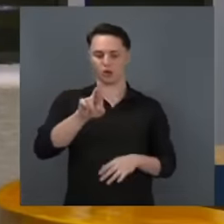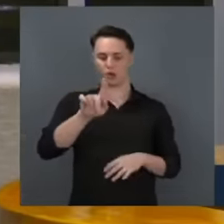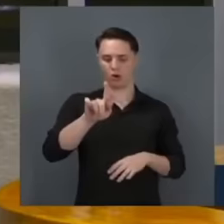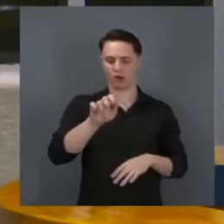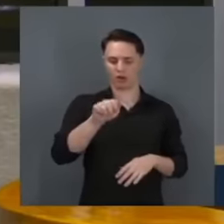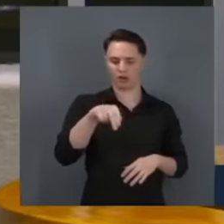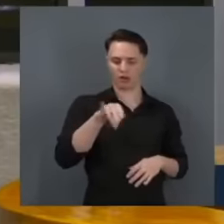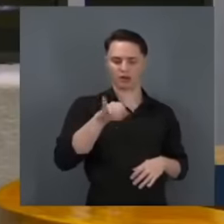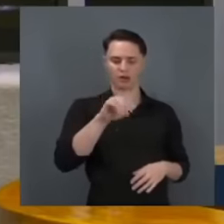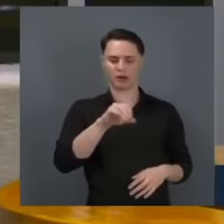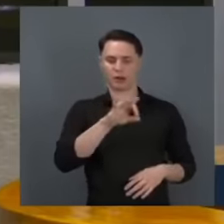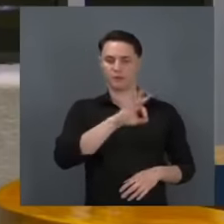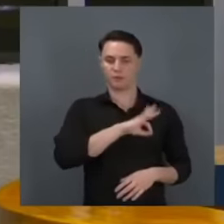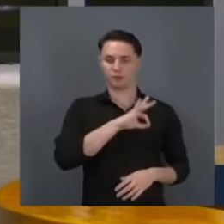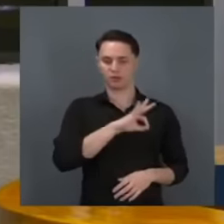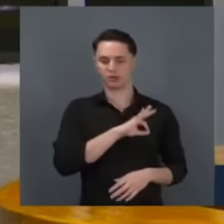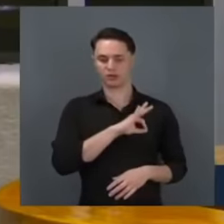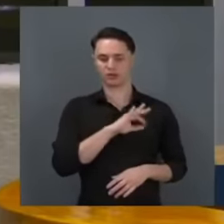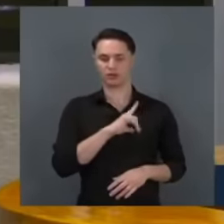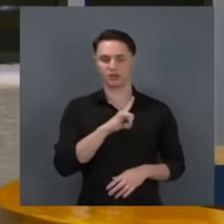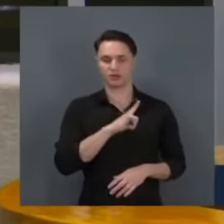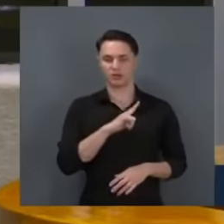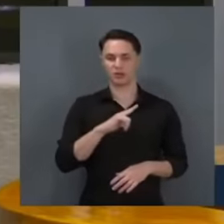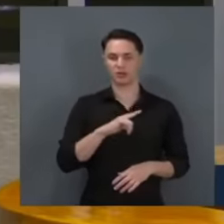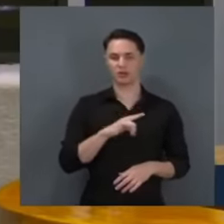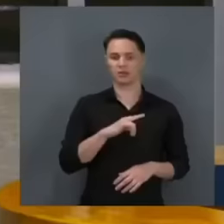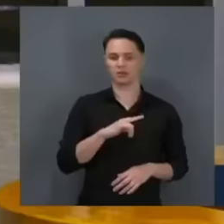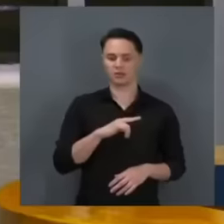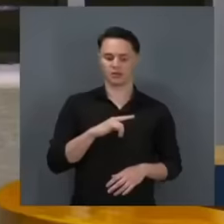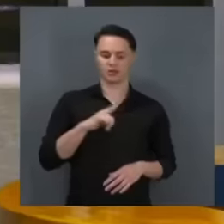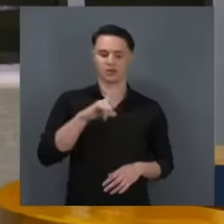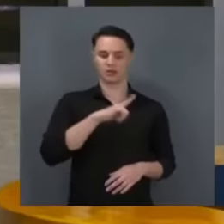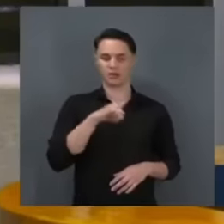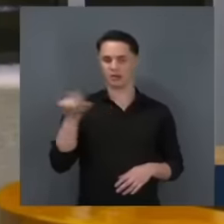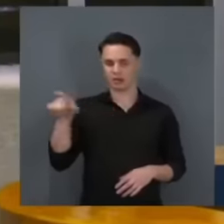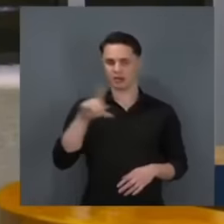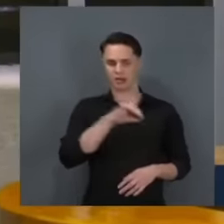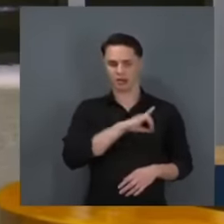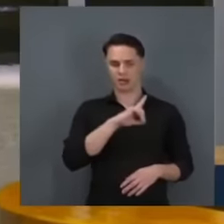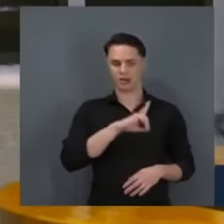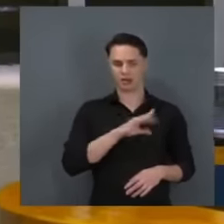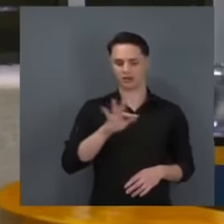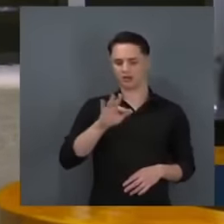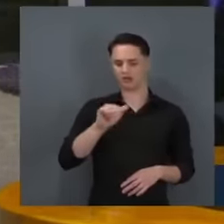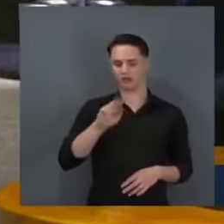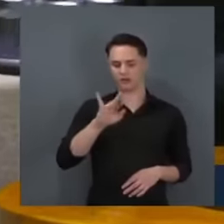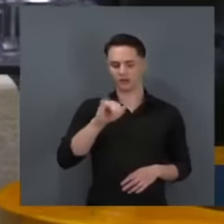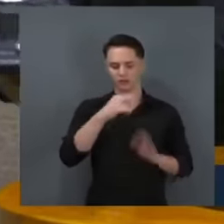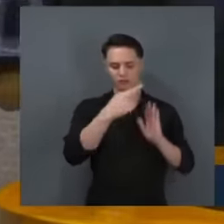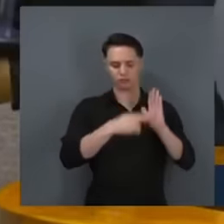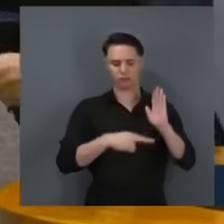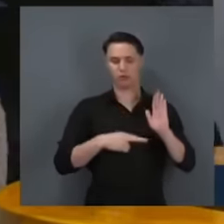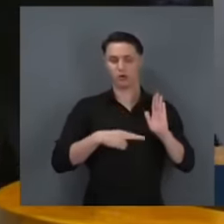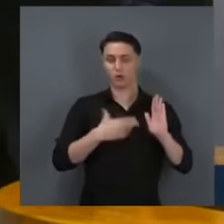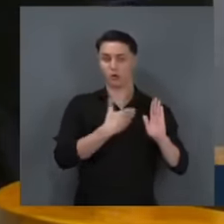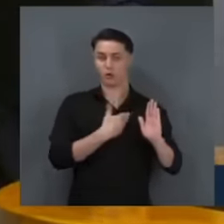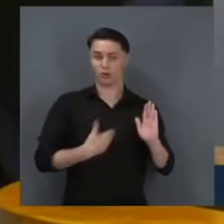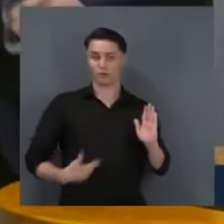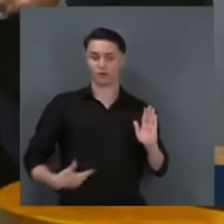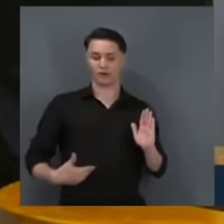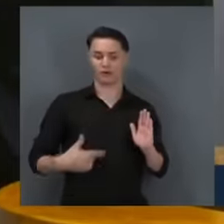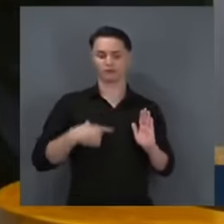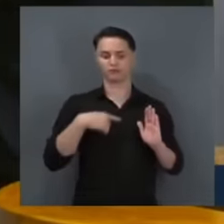aliás foi muito bem relatada pelo nosso deputado, o delegado Fábio, o governo veta todas